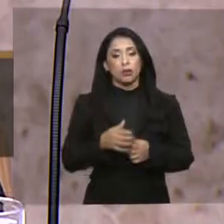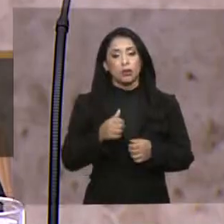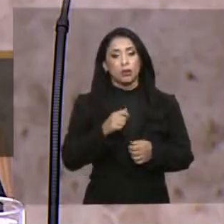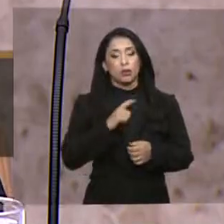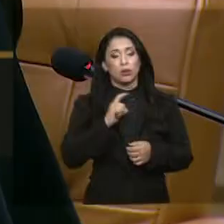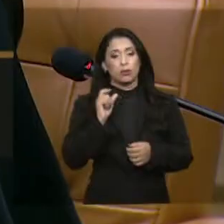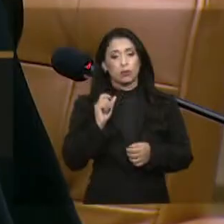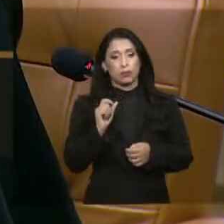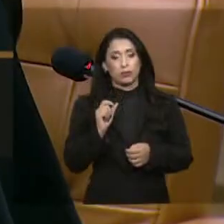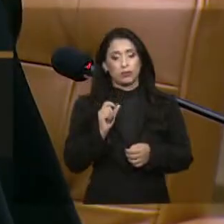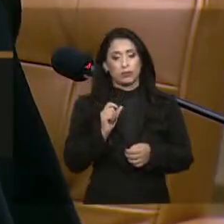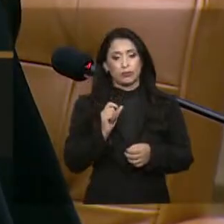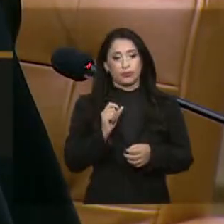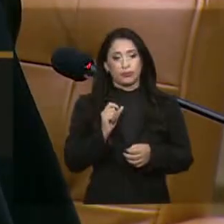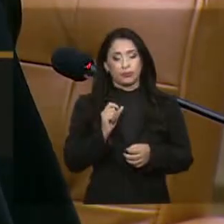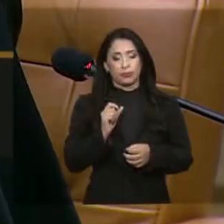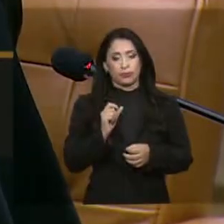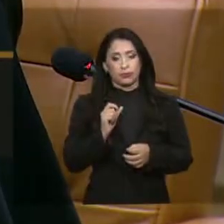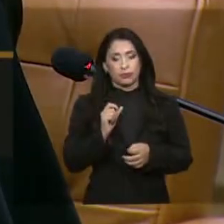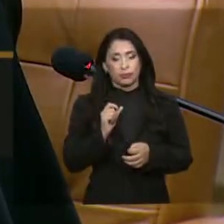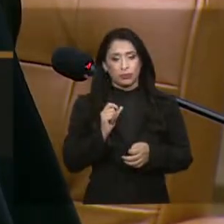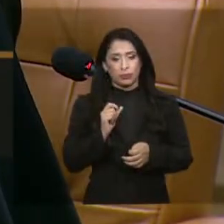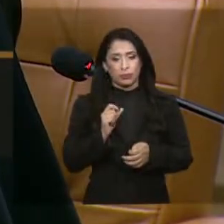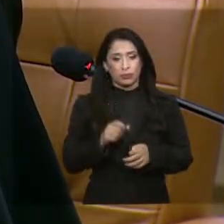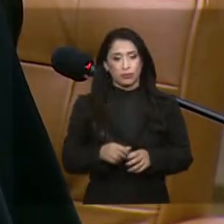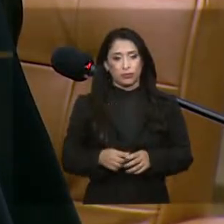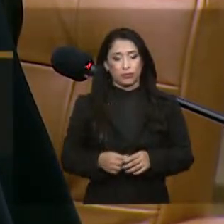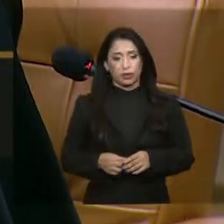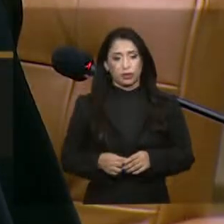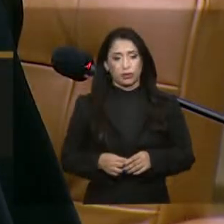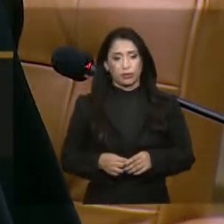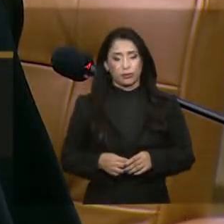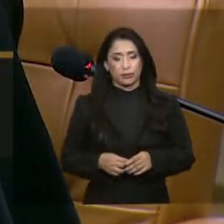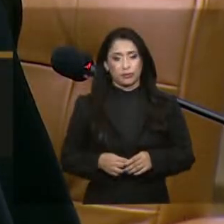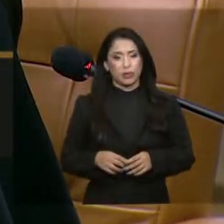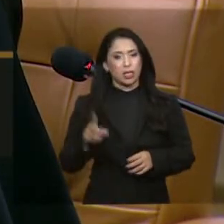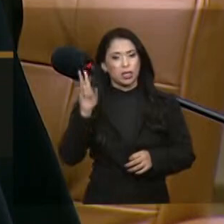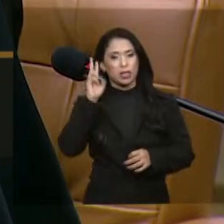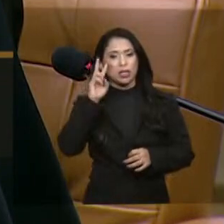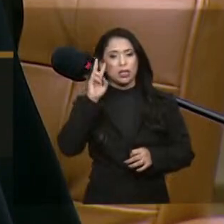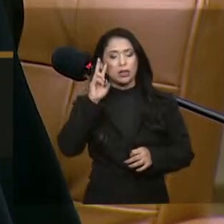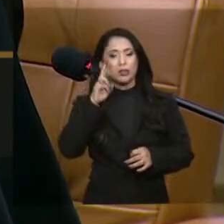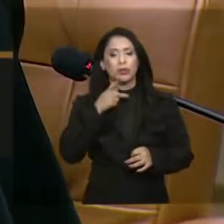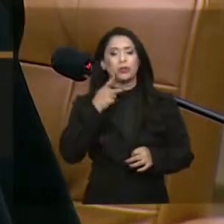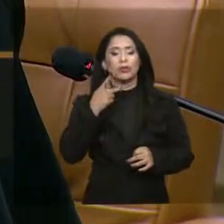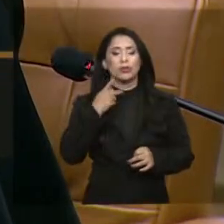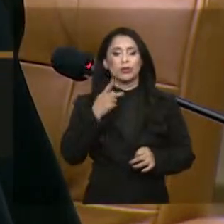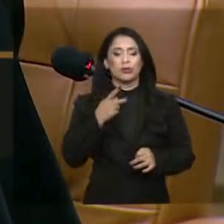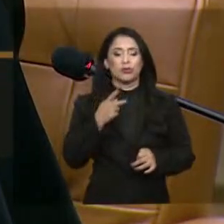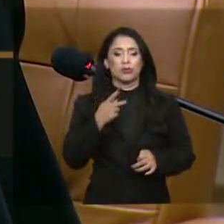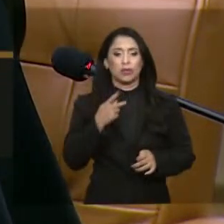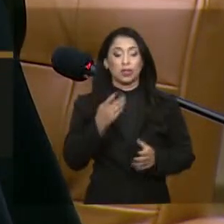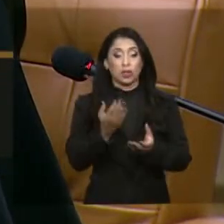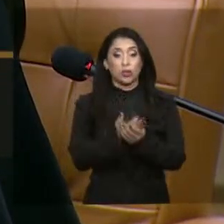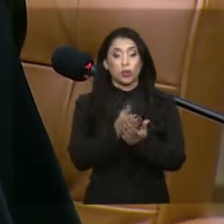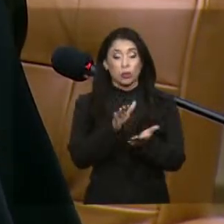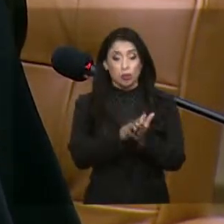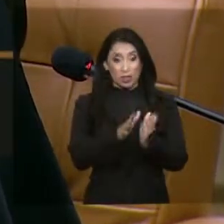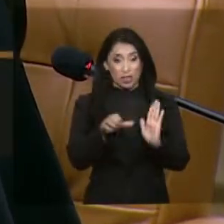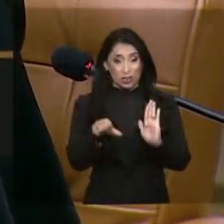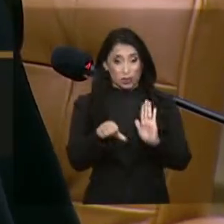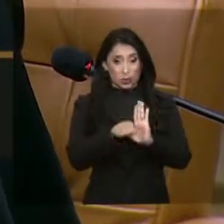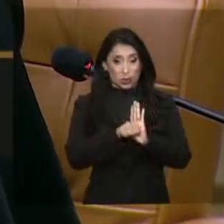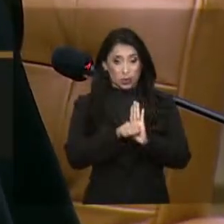eu até, presidente, se permite, recordando aqui, que eu citei que no processo